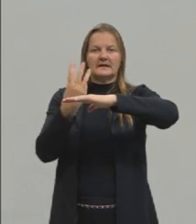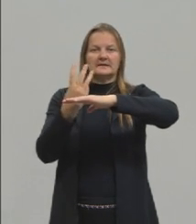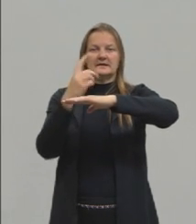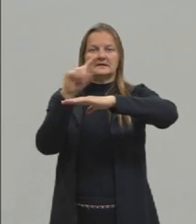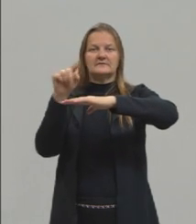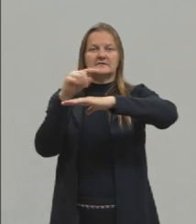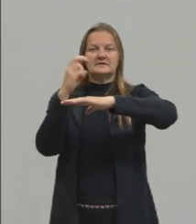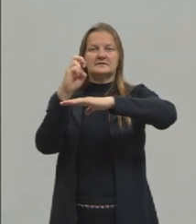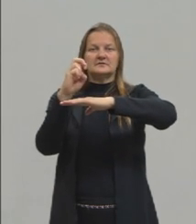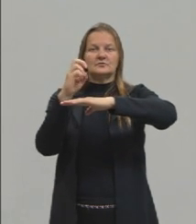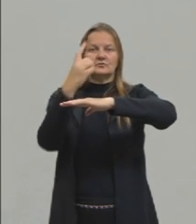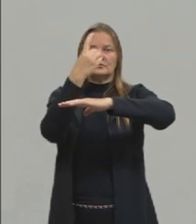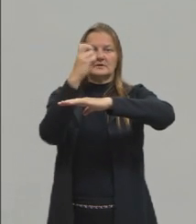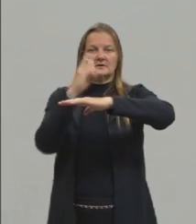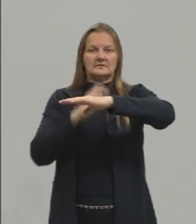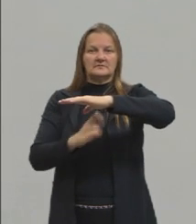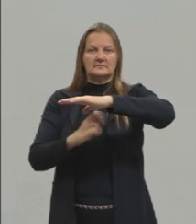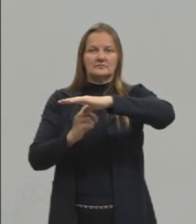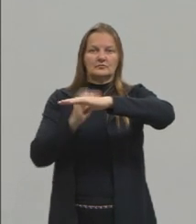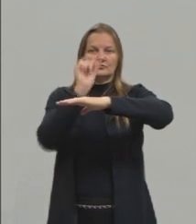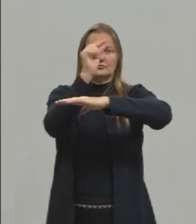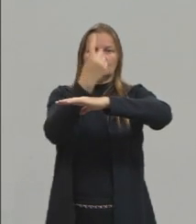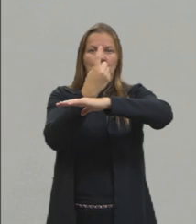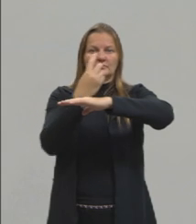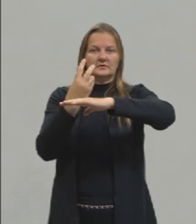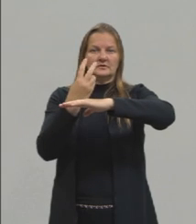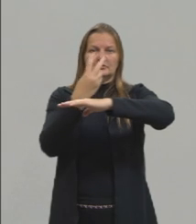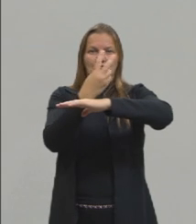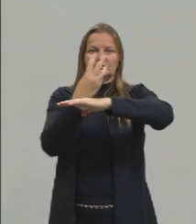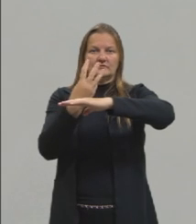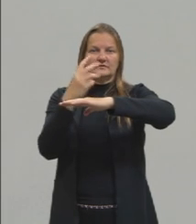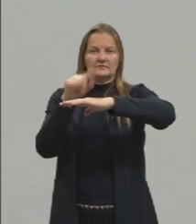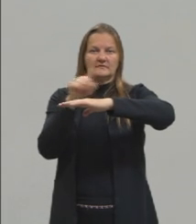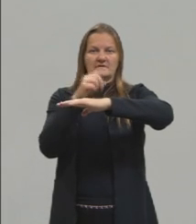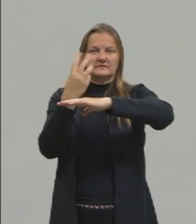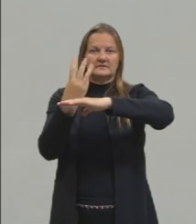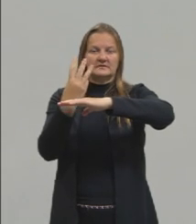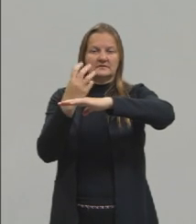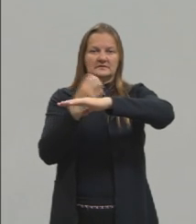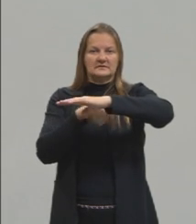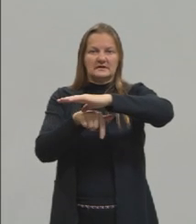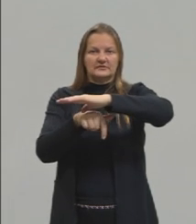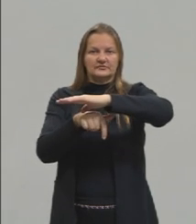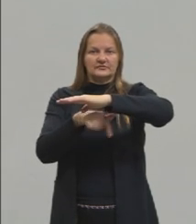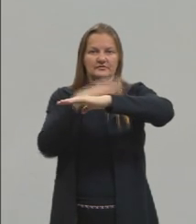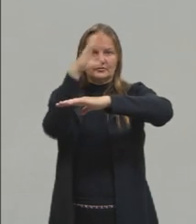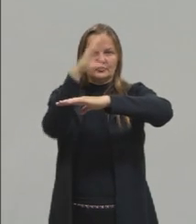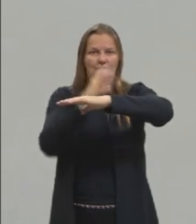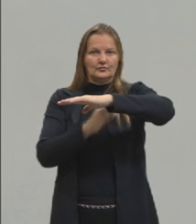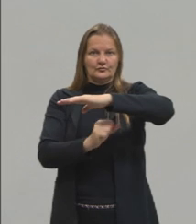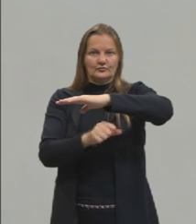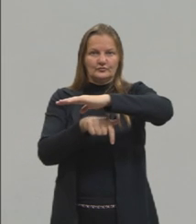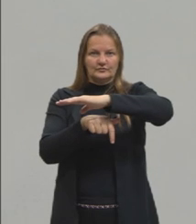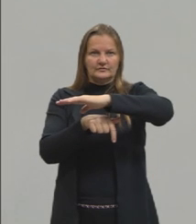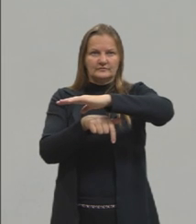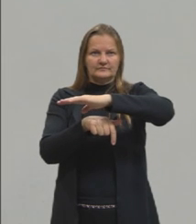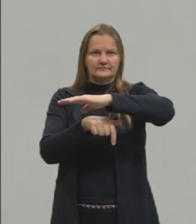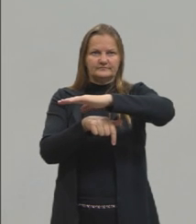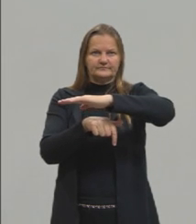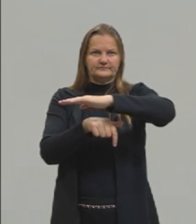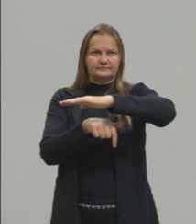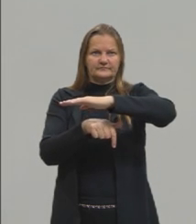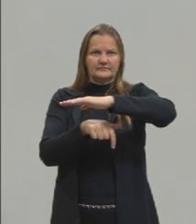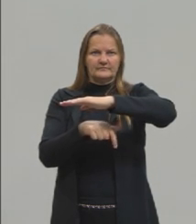sobe 13 x 26 mais 17 fazendo essa soma aqui eu